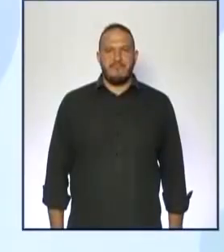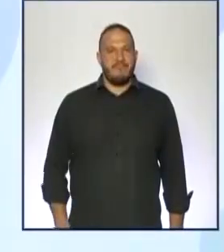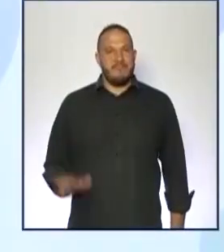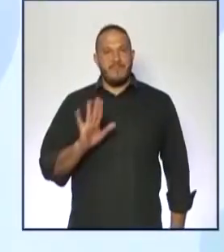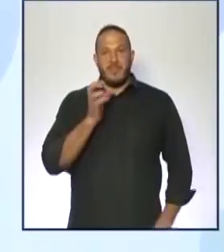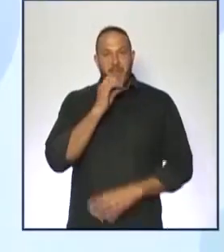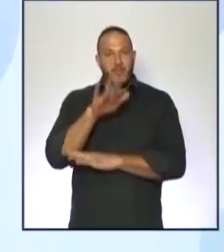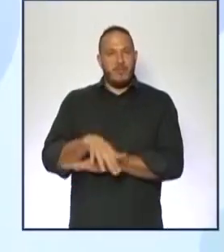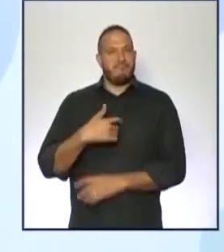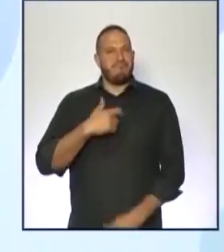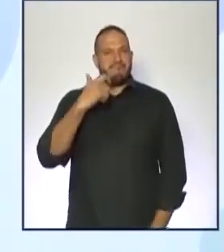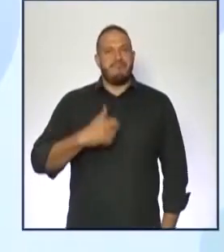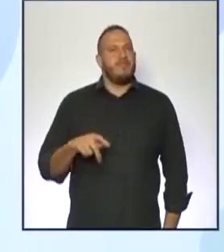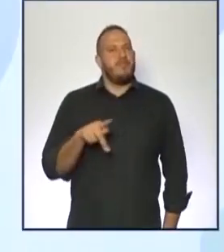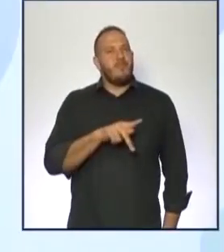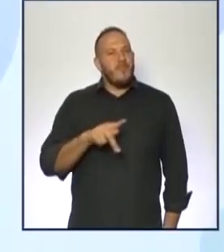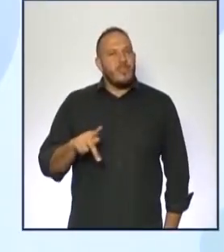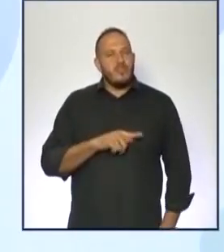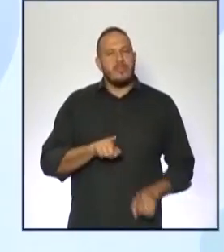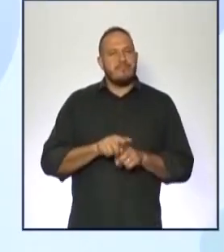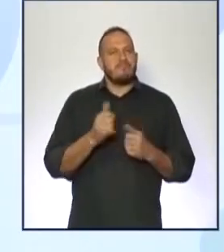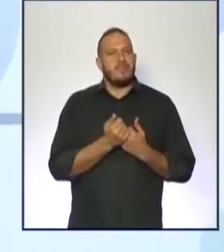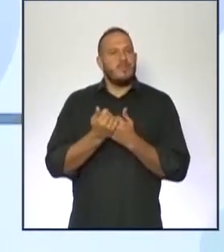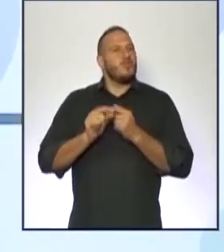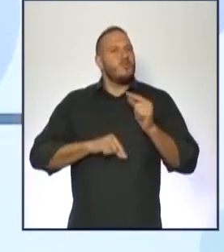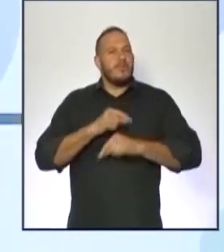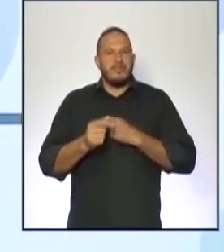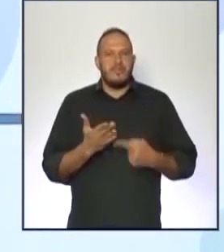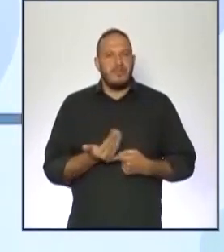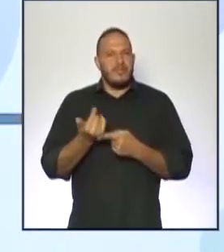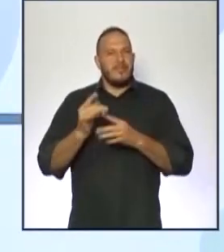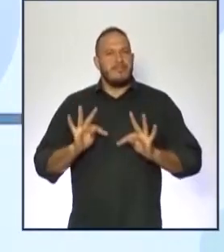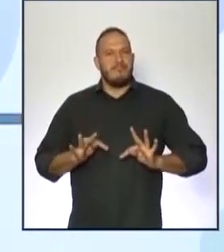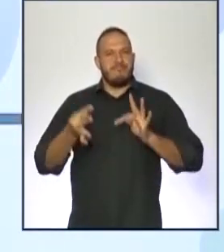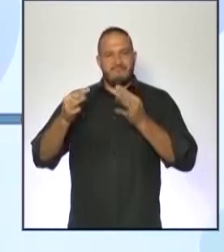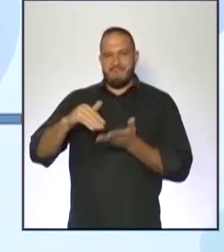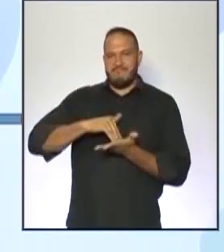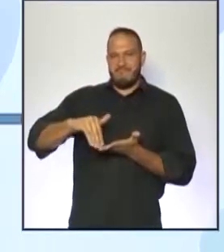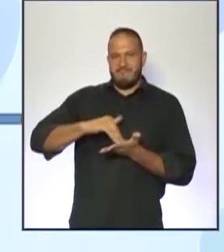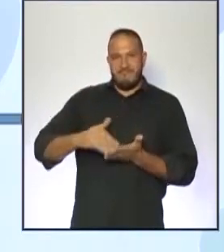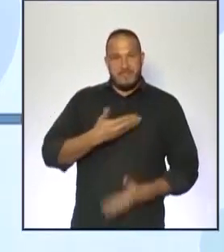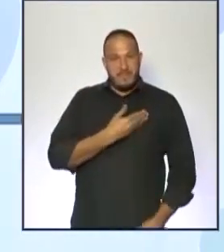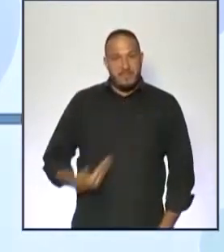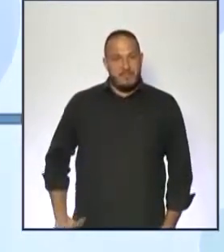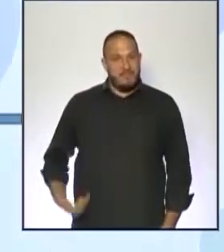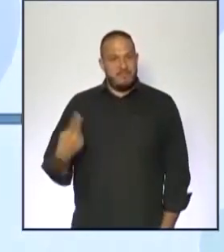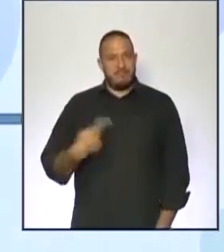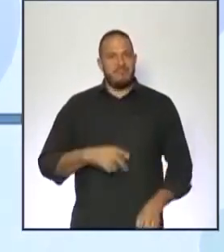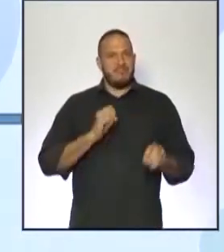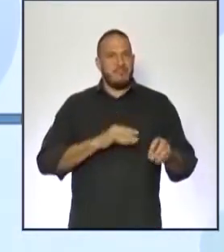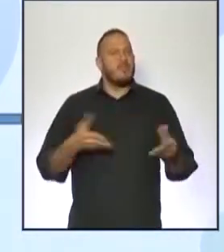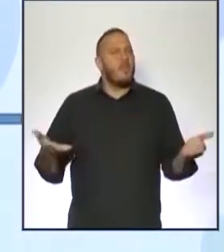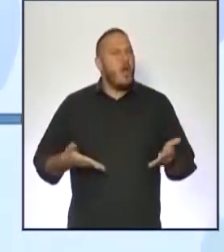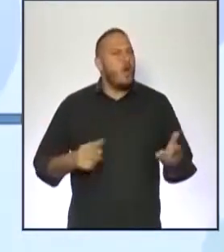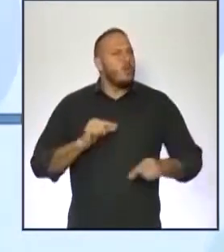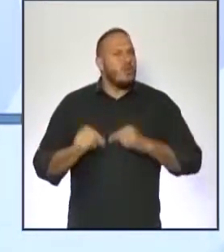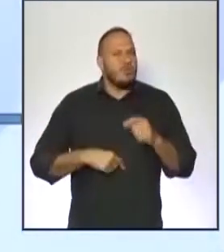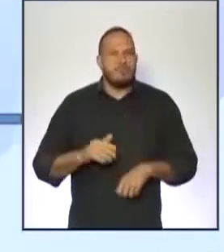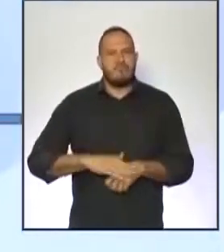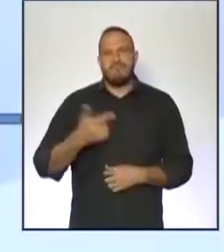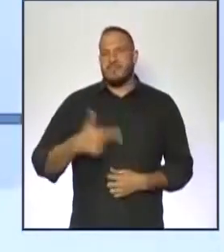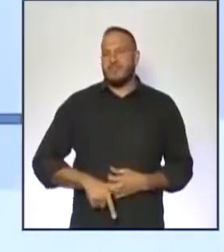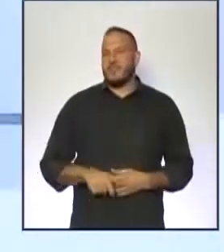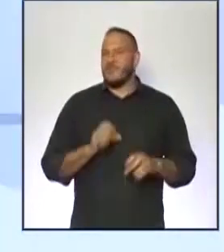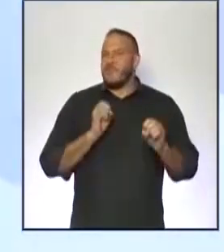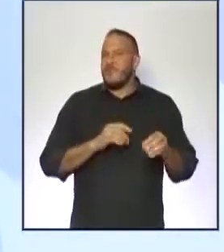tarde. Eu sou a professora e assessora de Tecnologia e Inovação da Secretaria Estadual de Educação e hoje vamos para mais uma